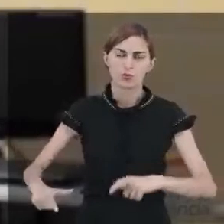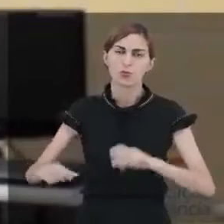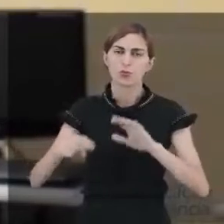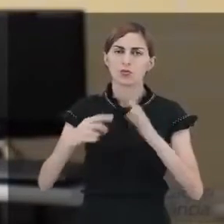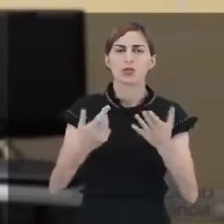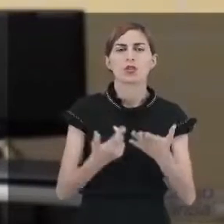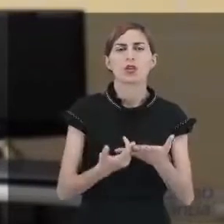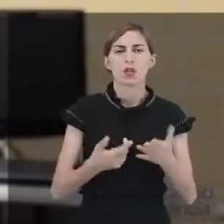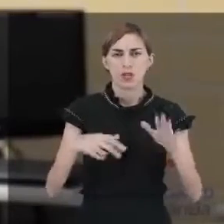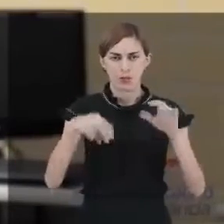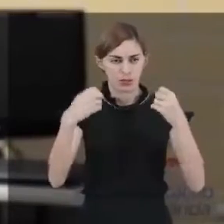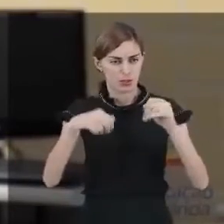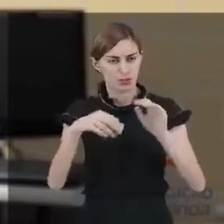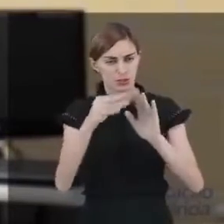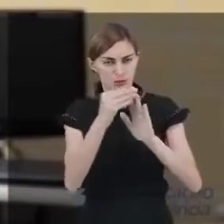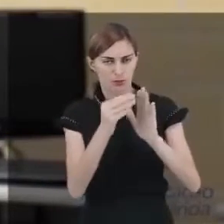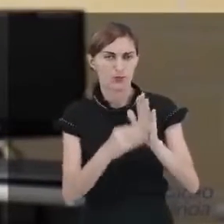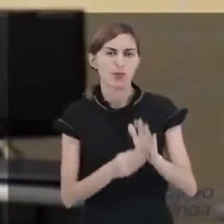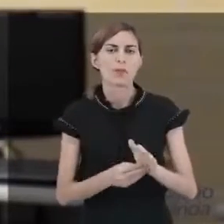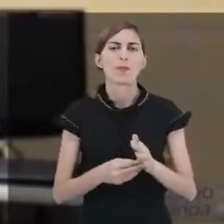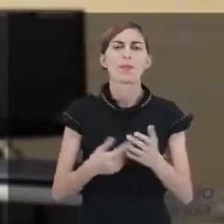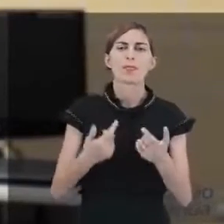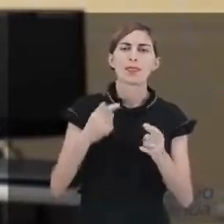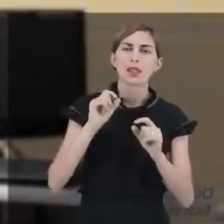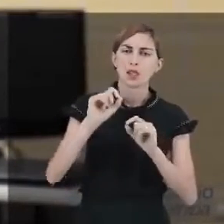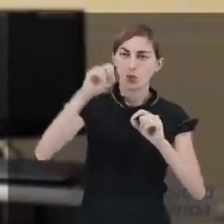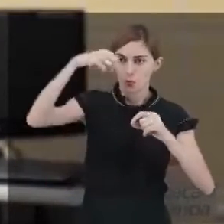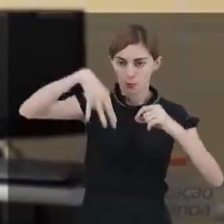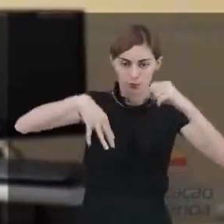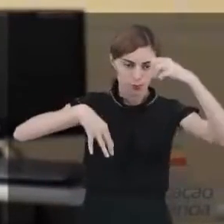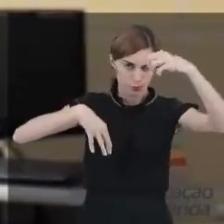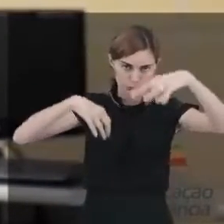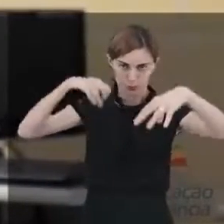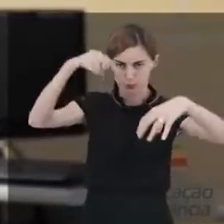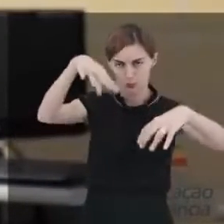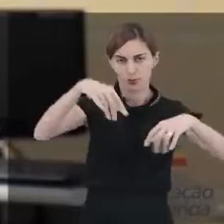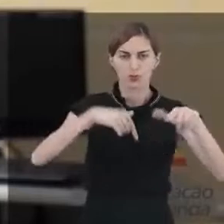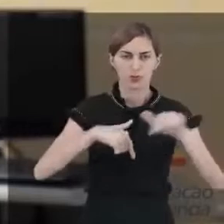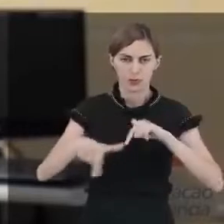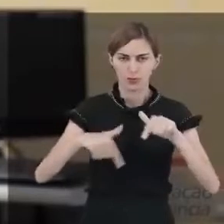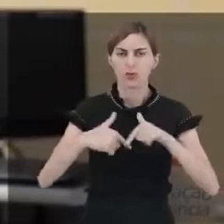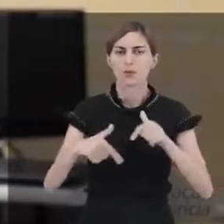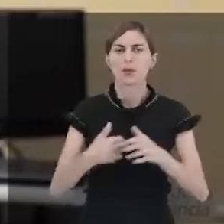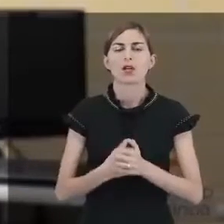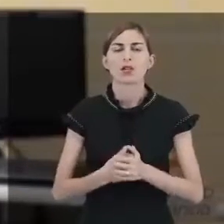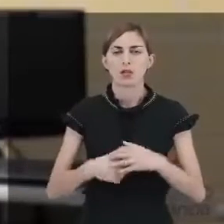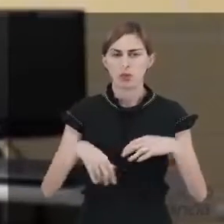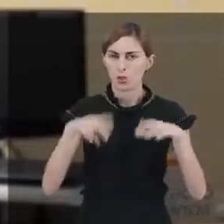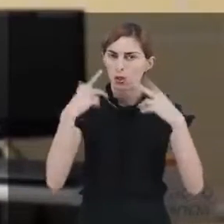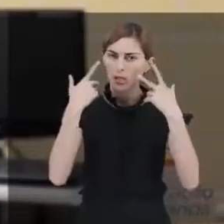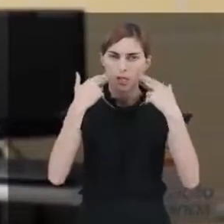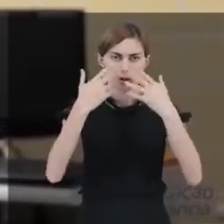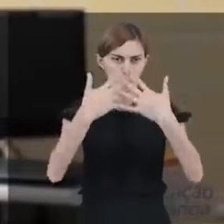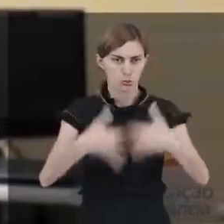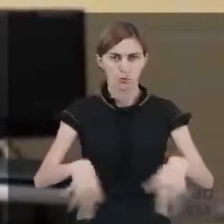não ofuscativa, não haja ofuscamento na questão da iluminação natural. A preferência pela iluminação natural e